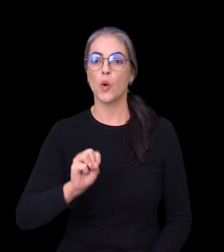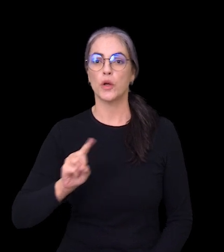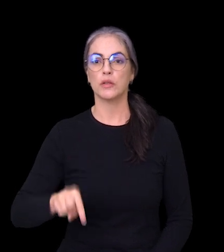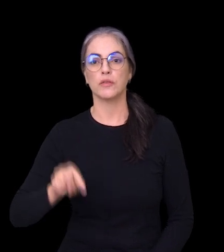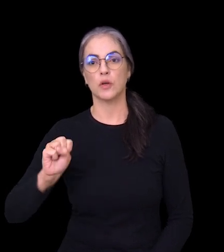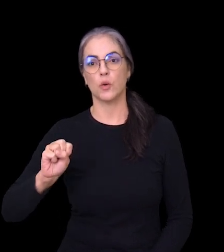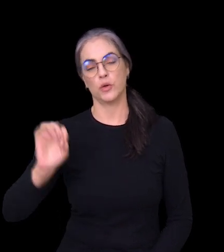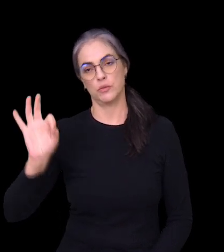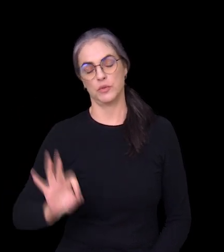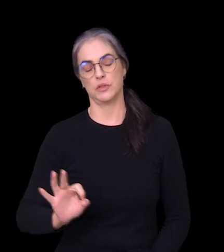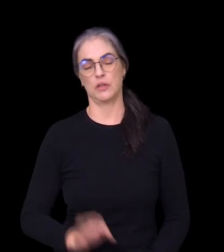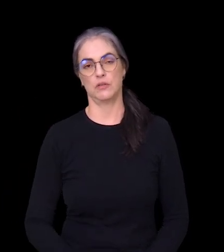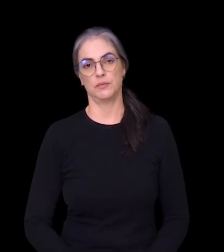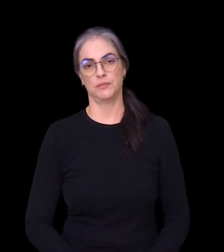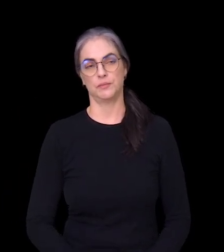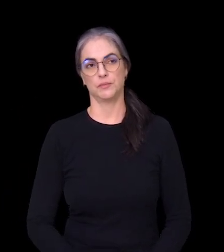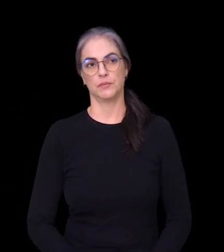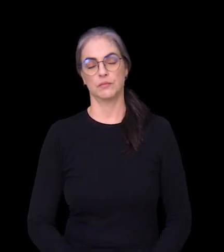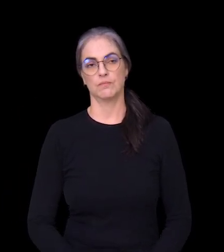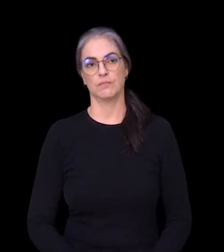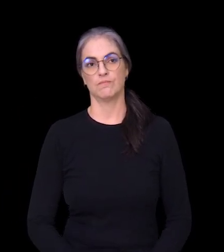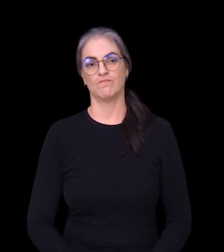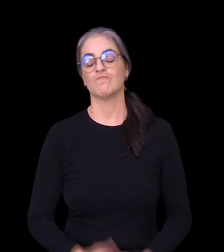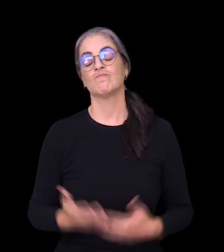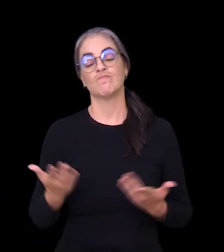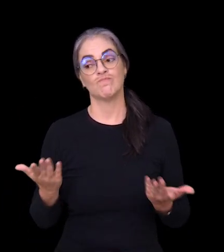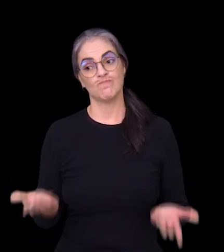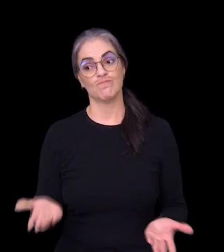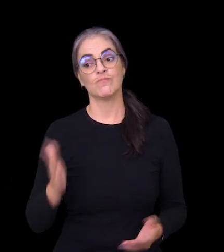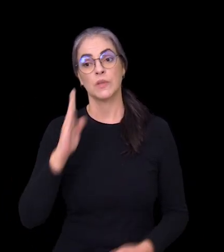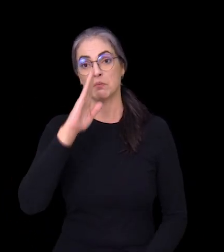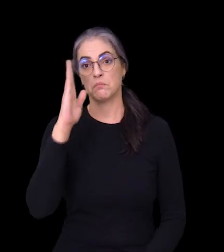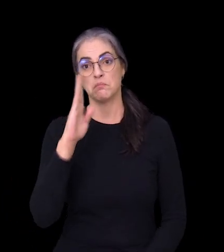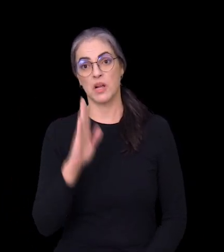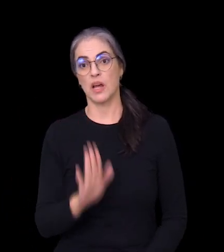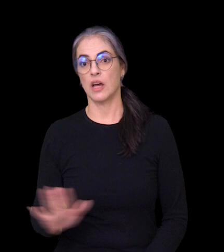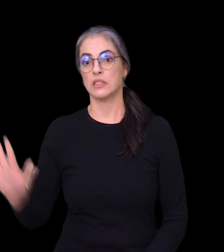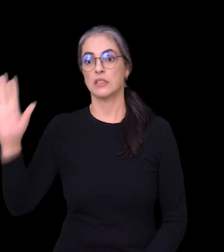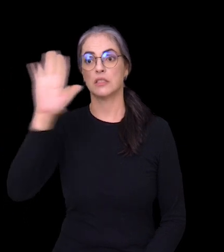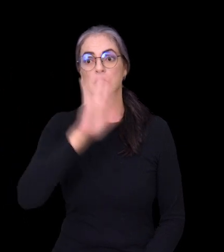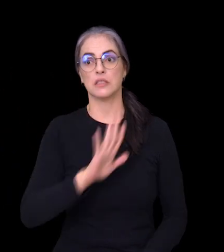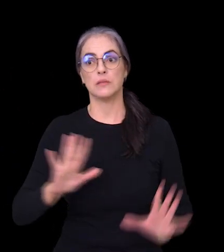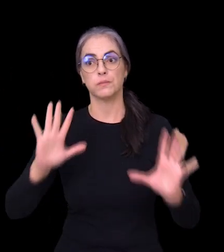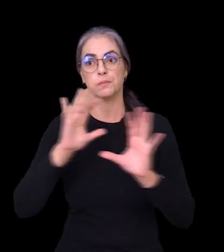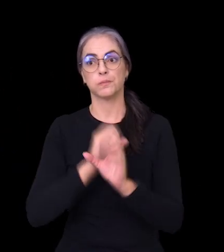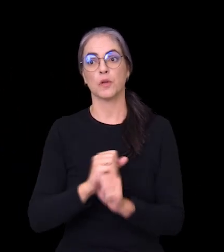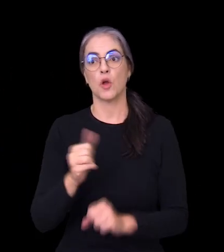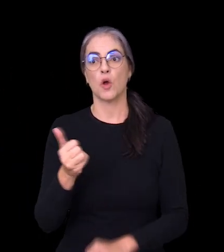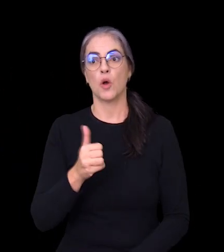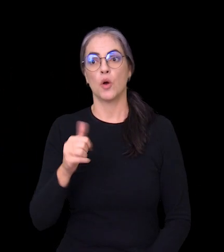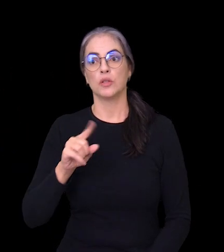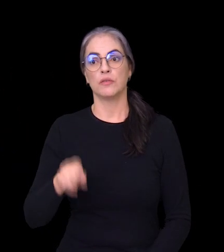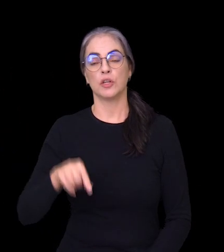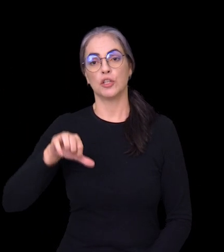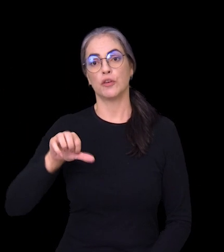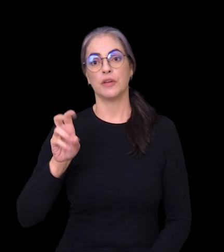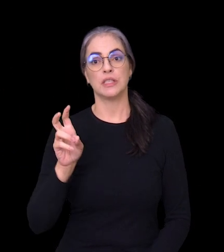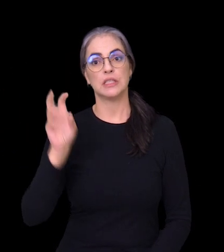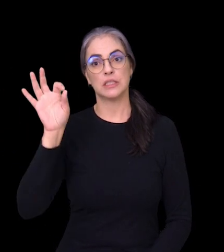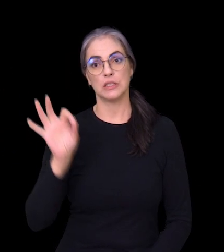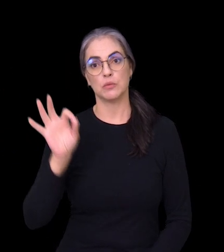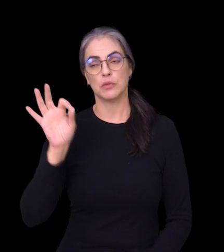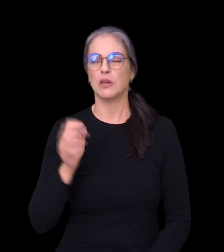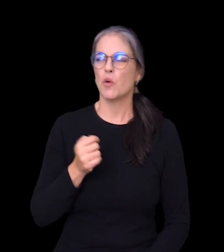8,8%. Ou seja, no Brasil foi uma média de 11,7%. 95%, quase